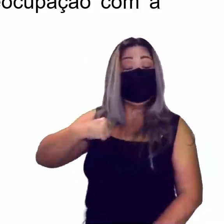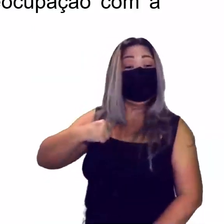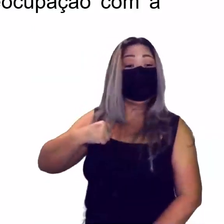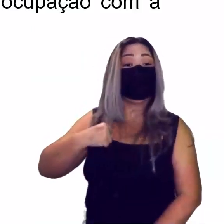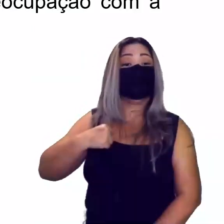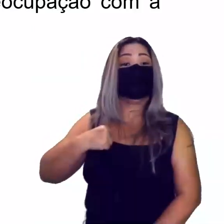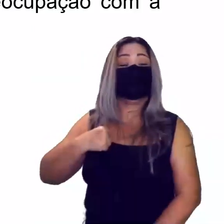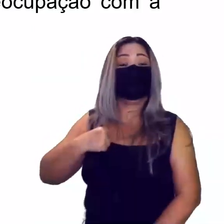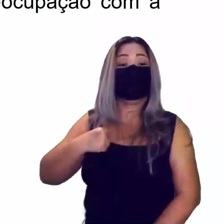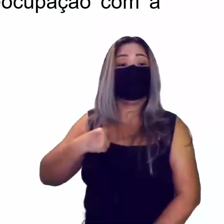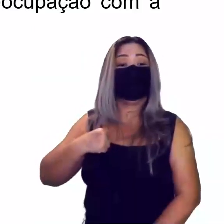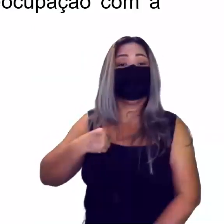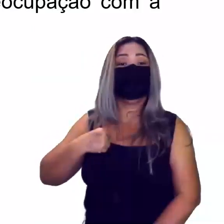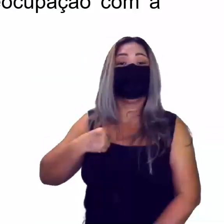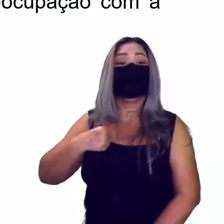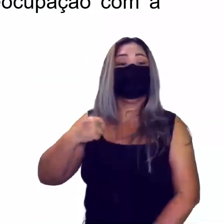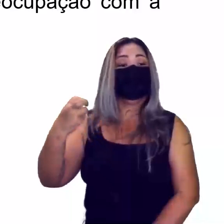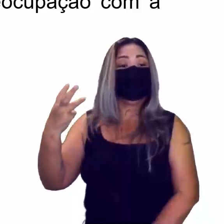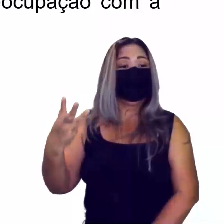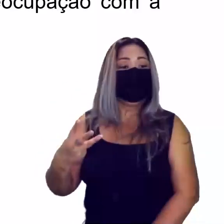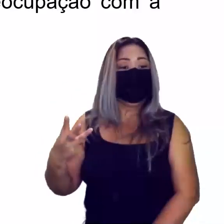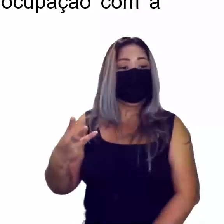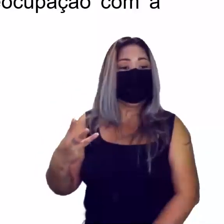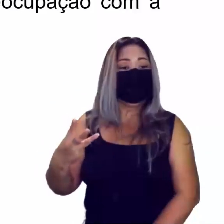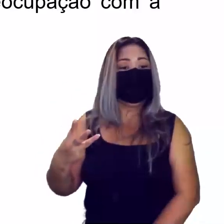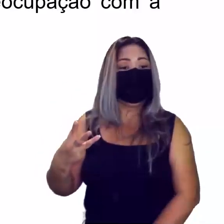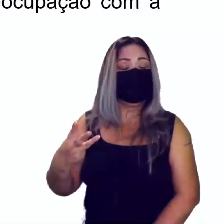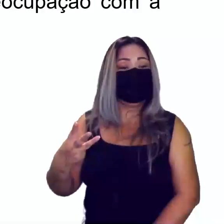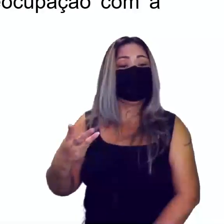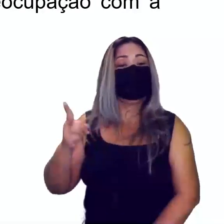E a 3, ó, verdadeira.